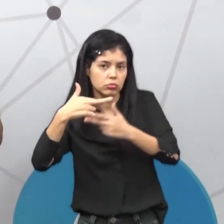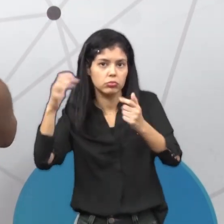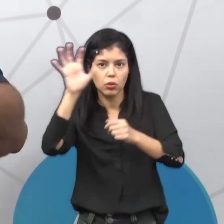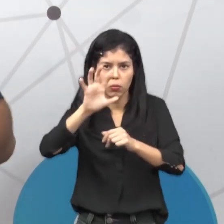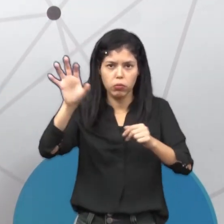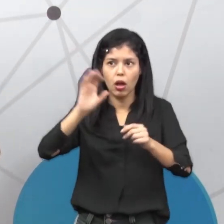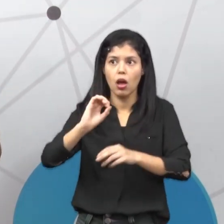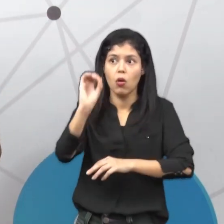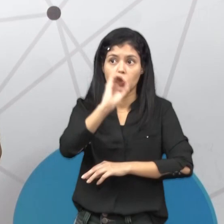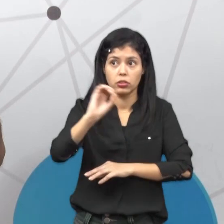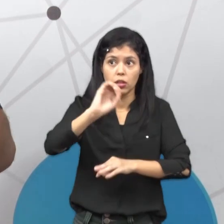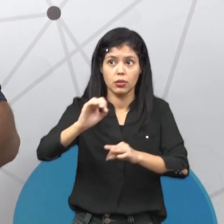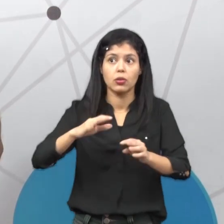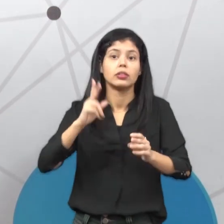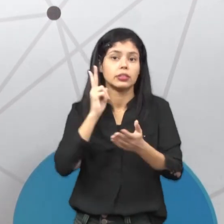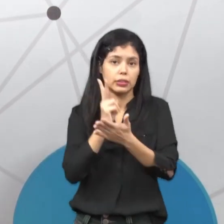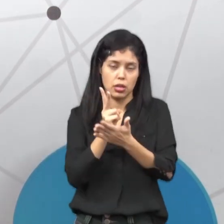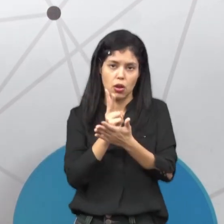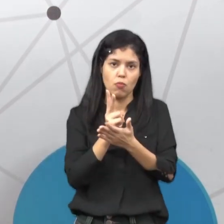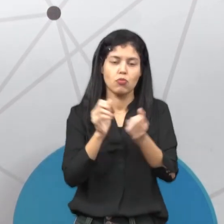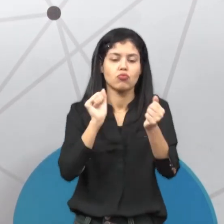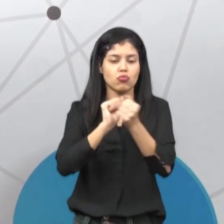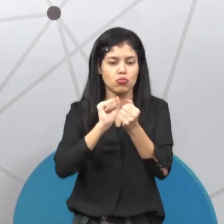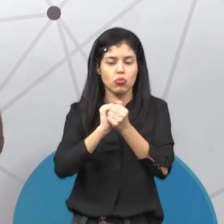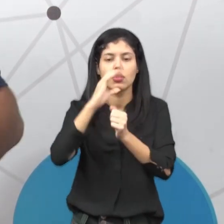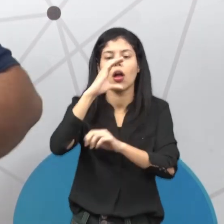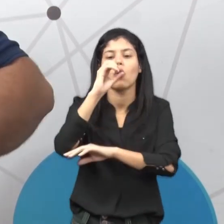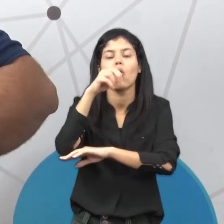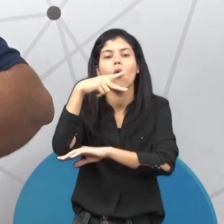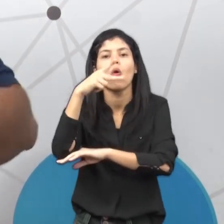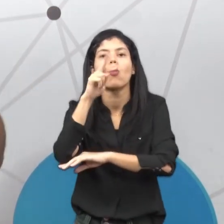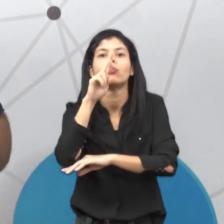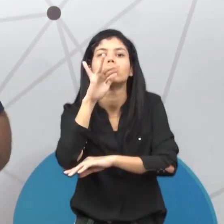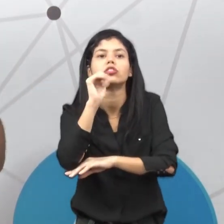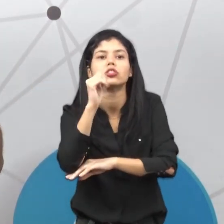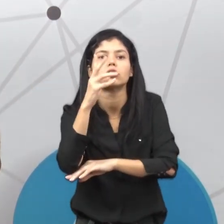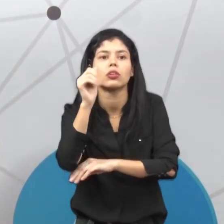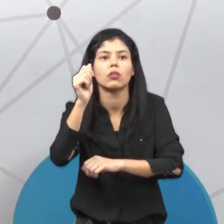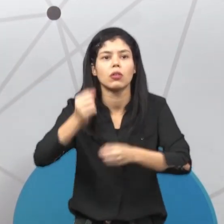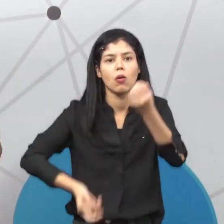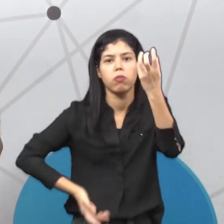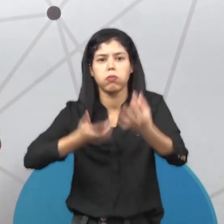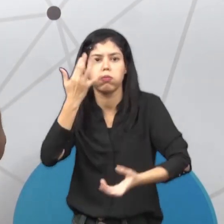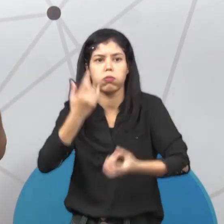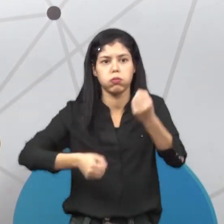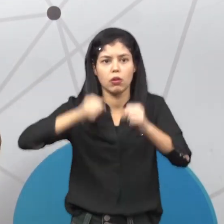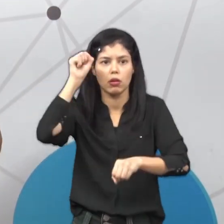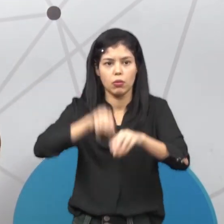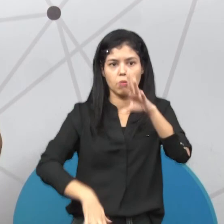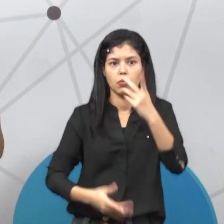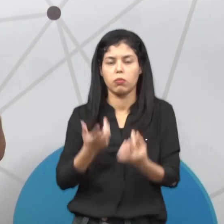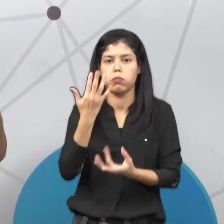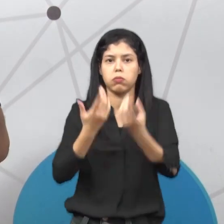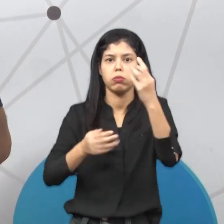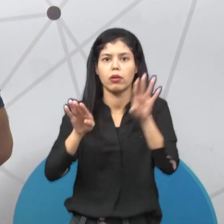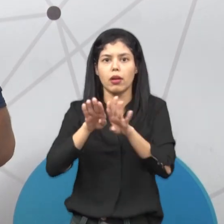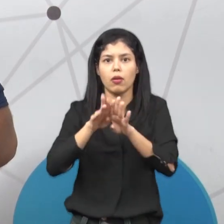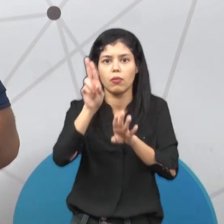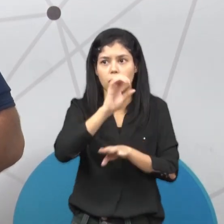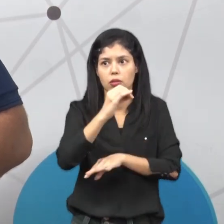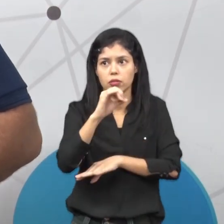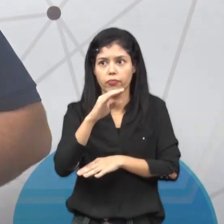ele participa diretamente também das combustões, ou seja, a combustão ela não acontece sem o oxigênio estar